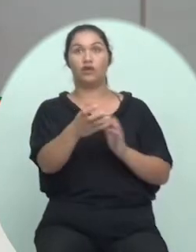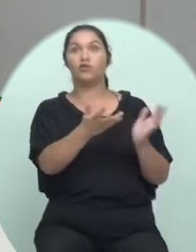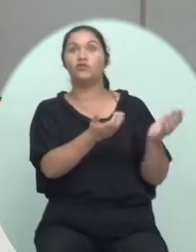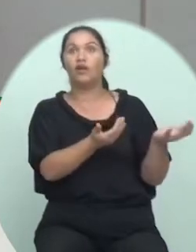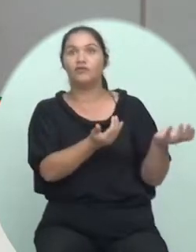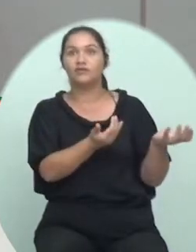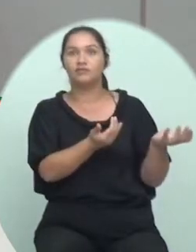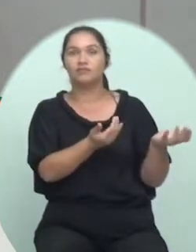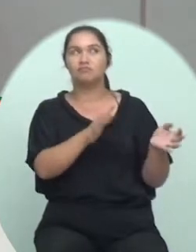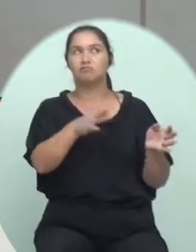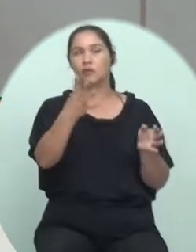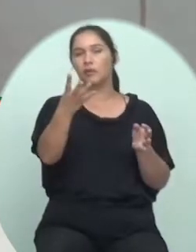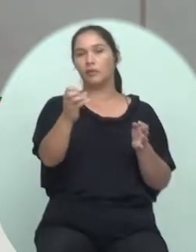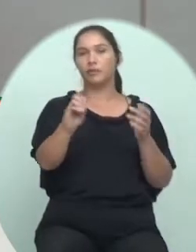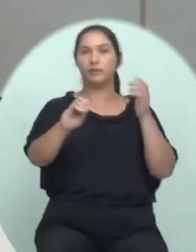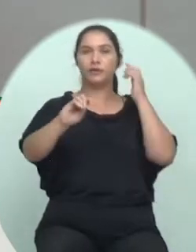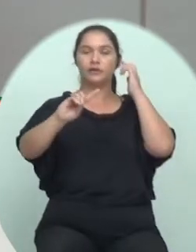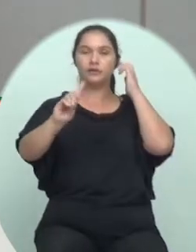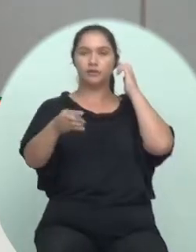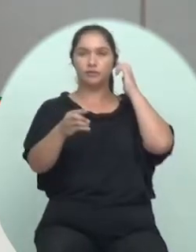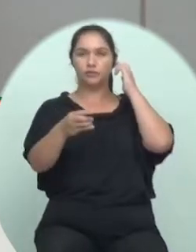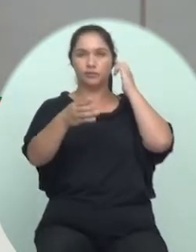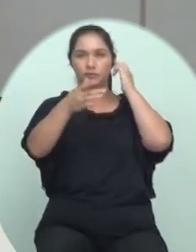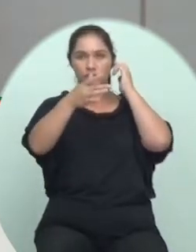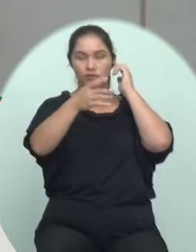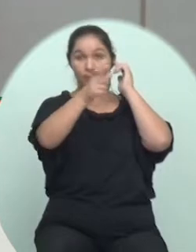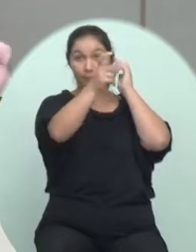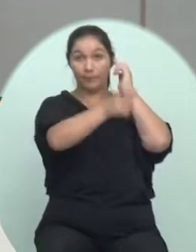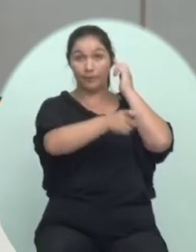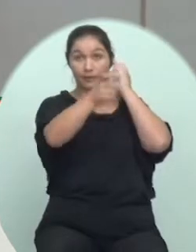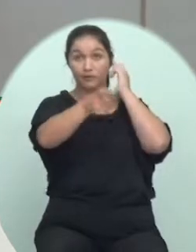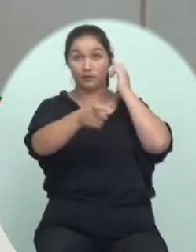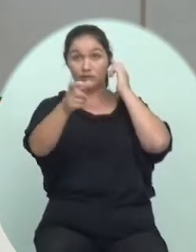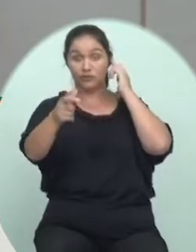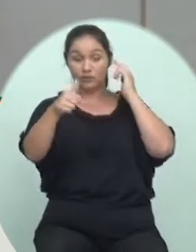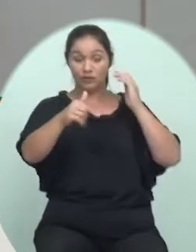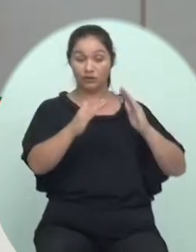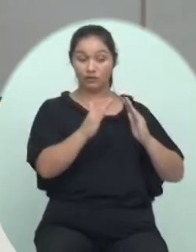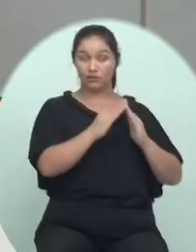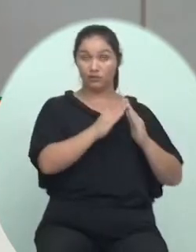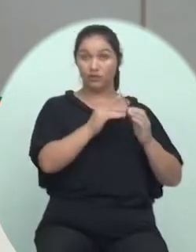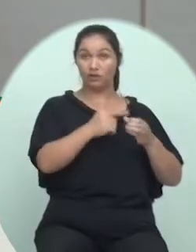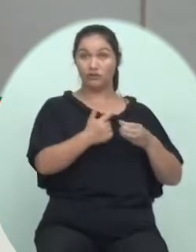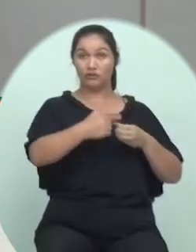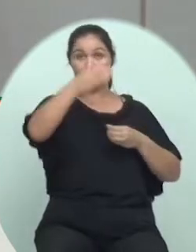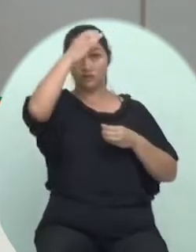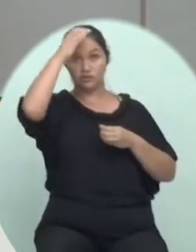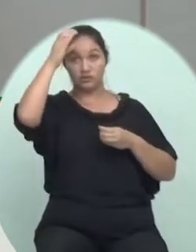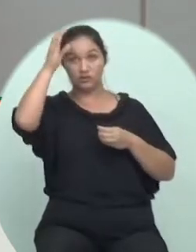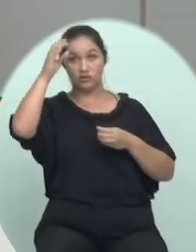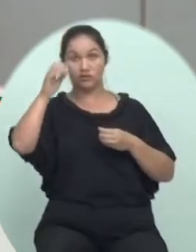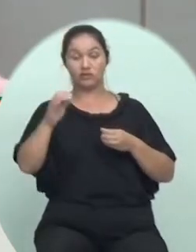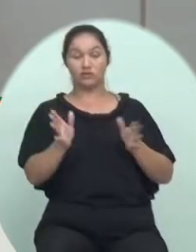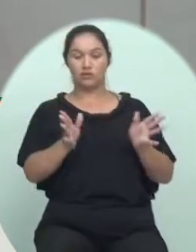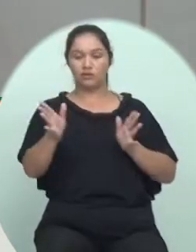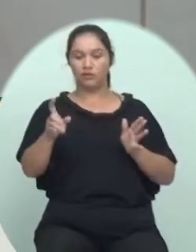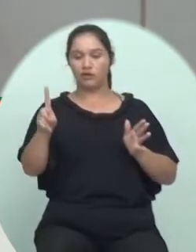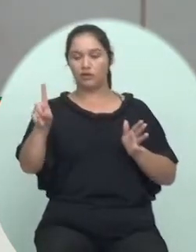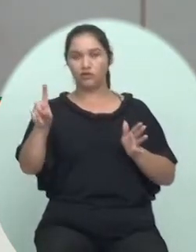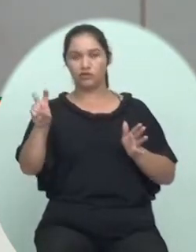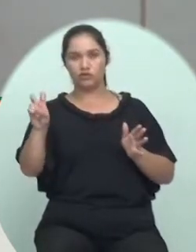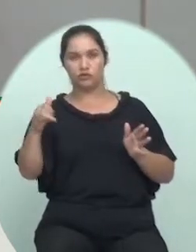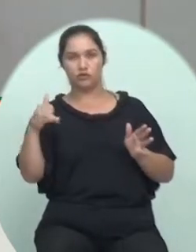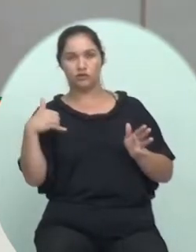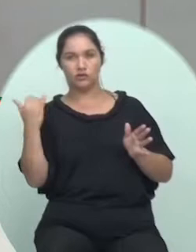mil pessoas que moram na nossa cidade, que ocupam a faixa dos 15 aos 29 anos, são considerados